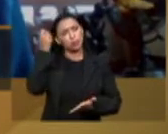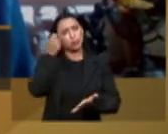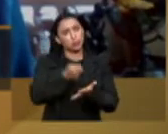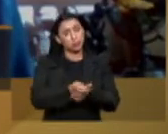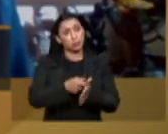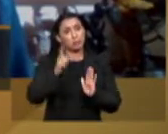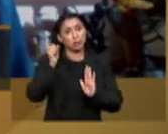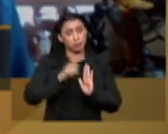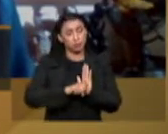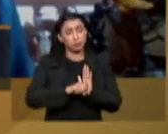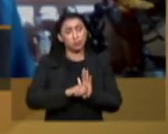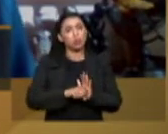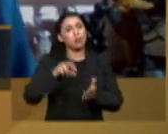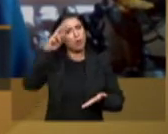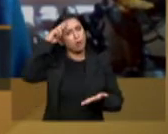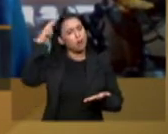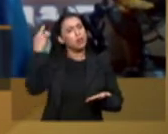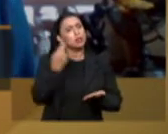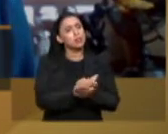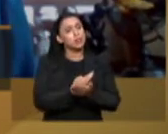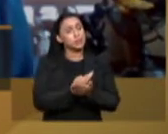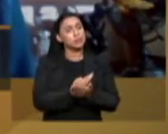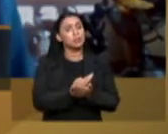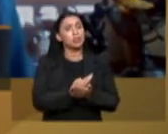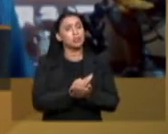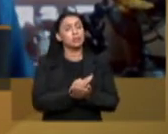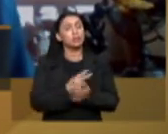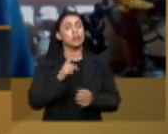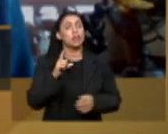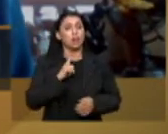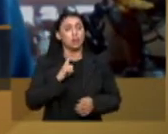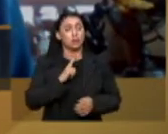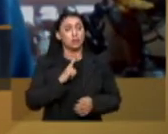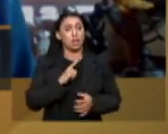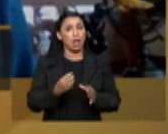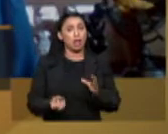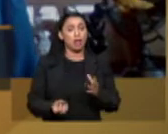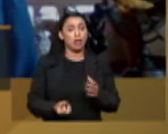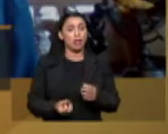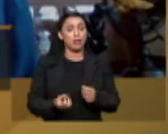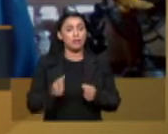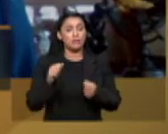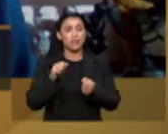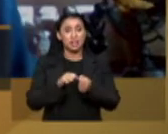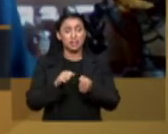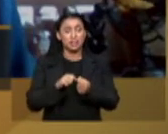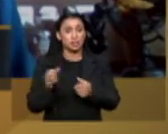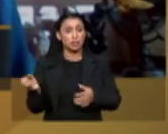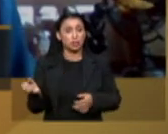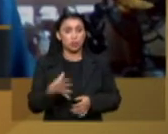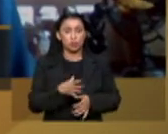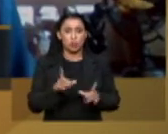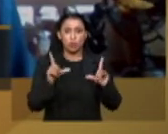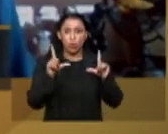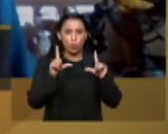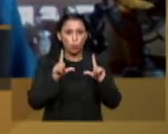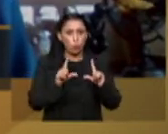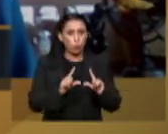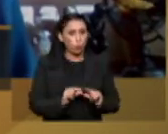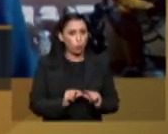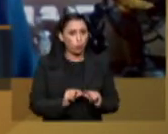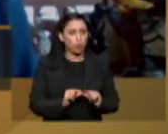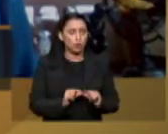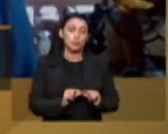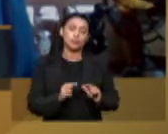eficácia e respeito, é a majoração, é a criação, não é a redução de carga fiscal.